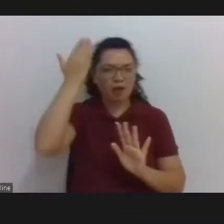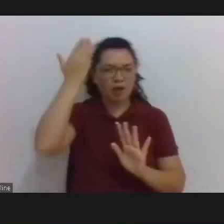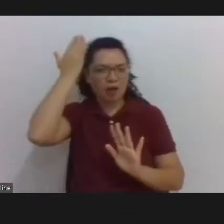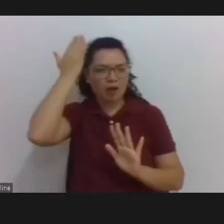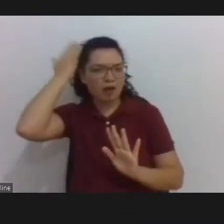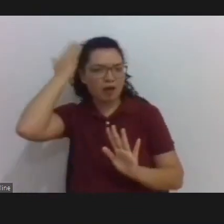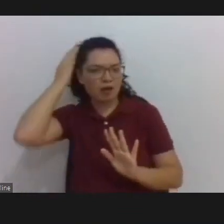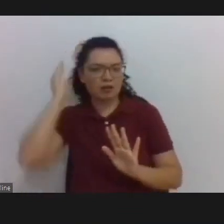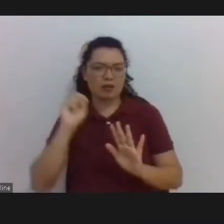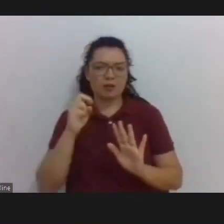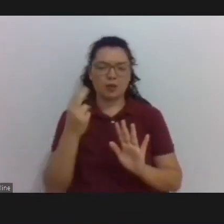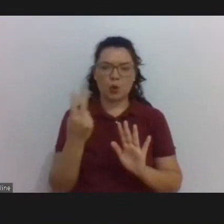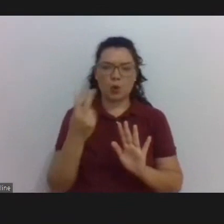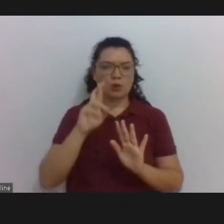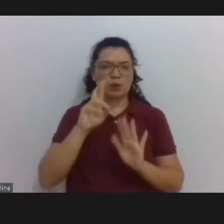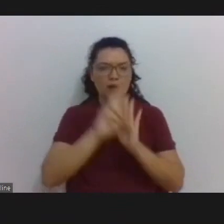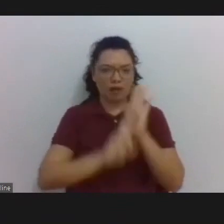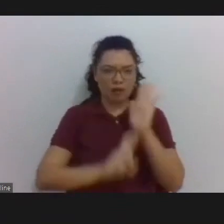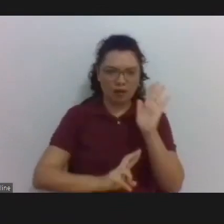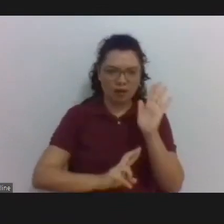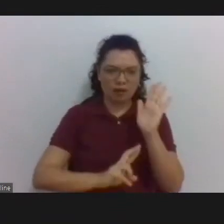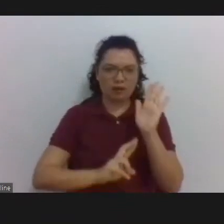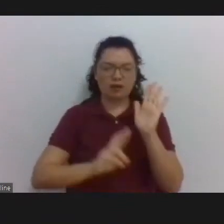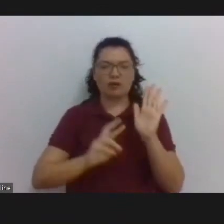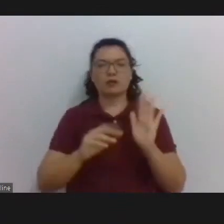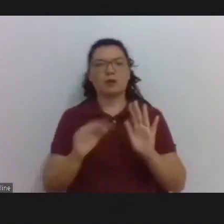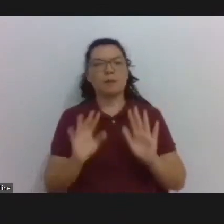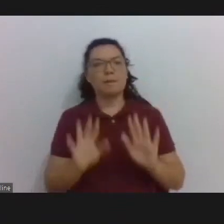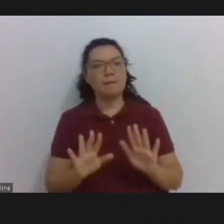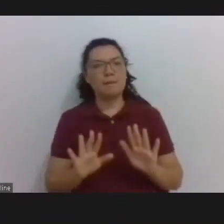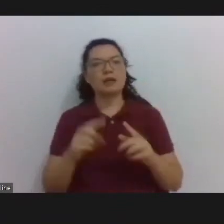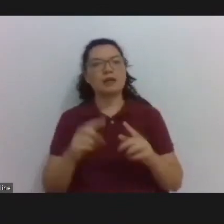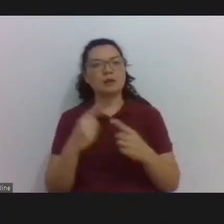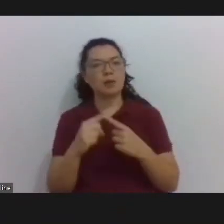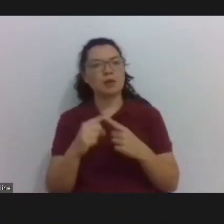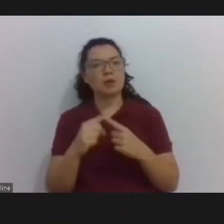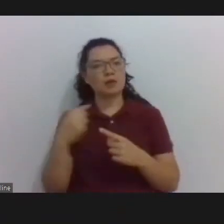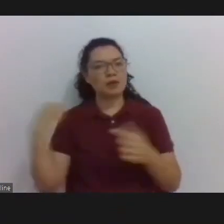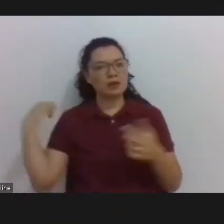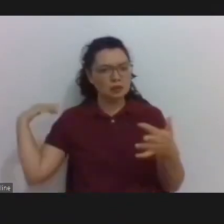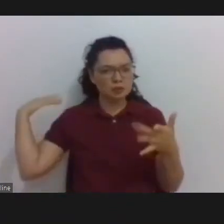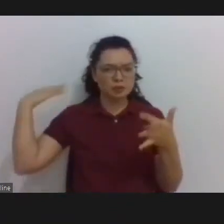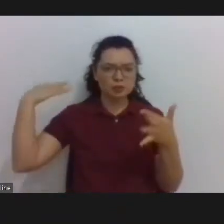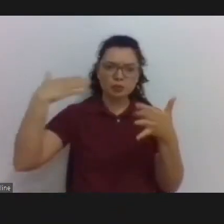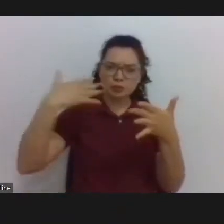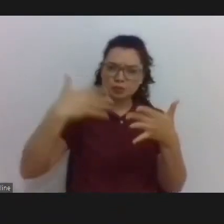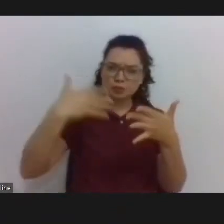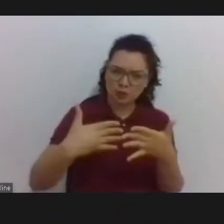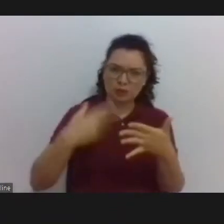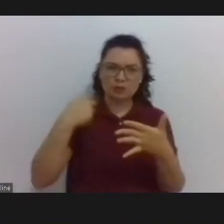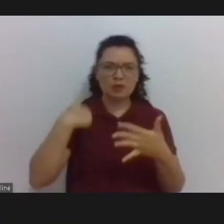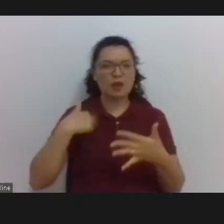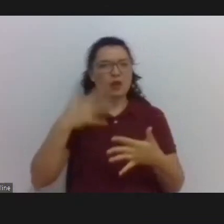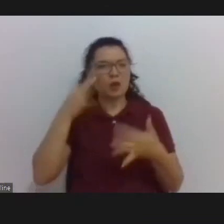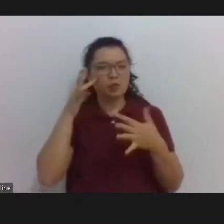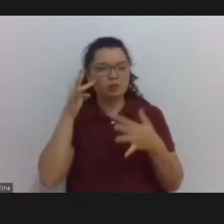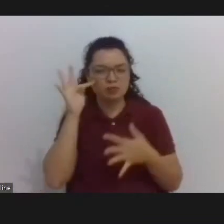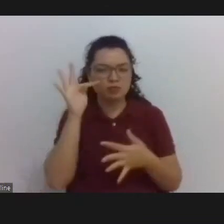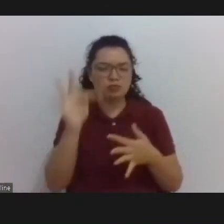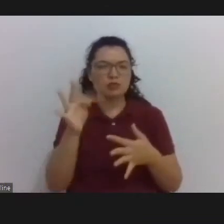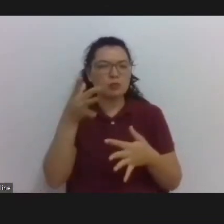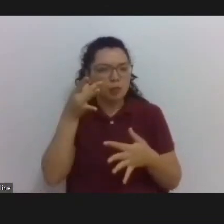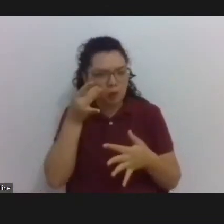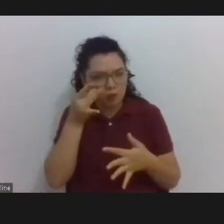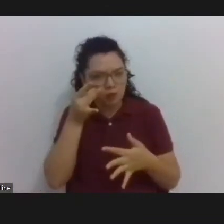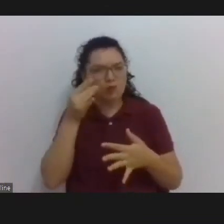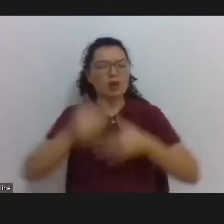principalmente porque nos últimos anos testemunhei a constante dedicação e o incansável trabalho de tantos jovens